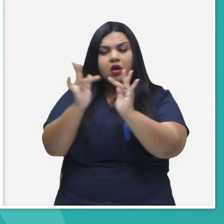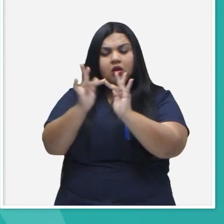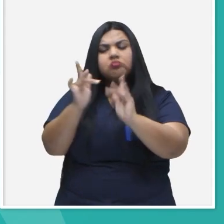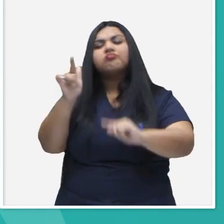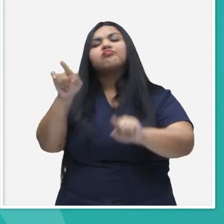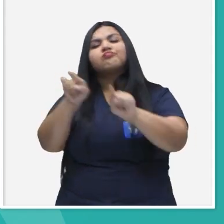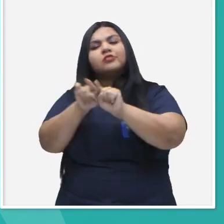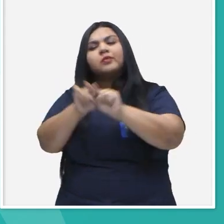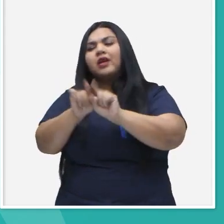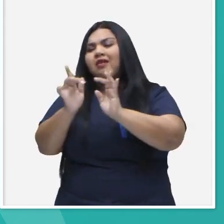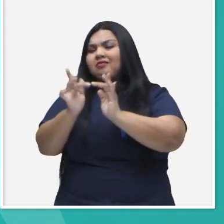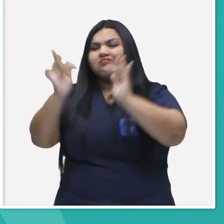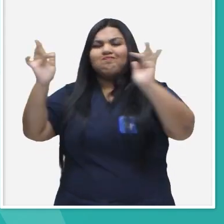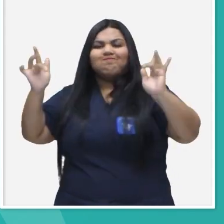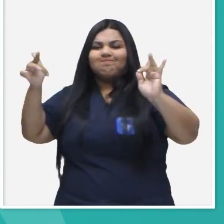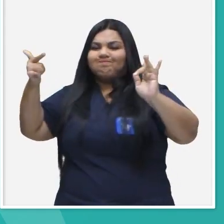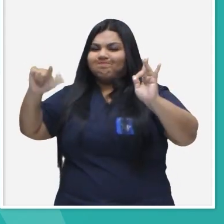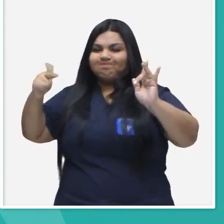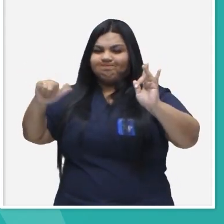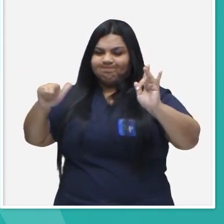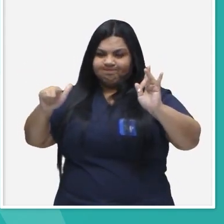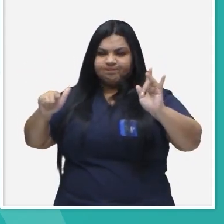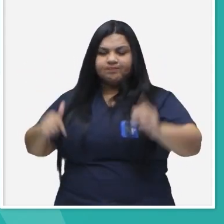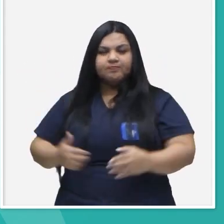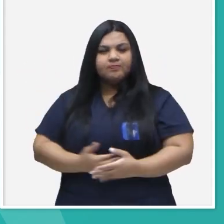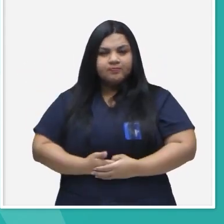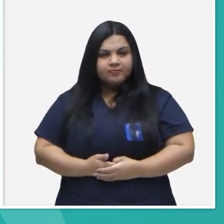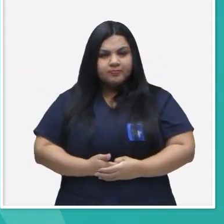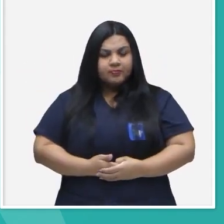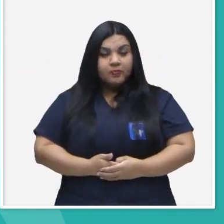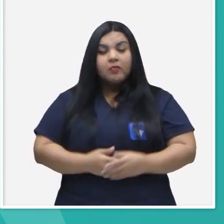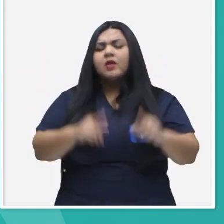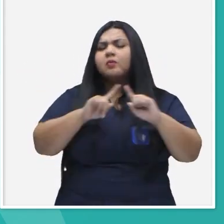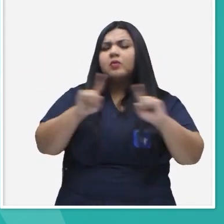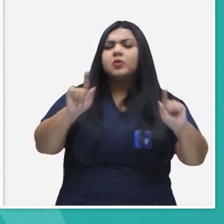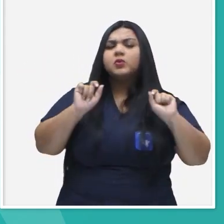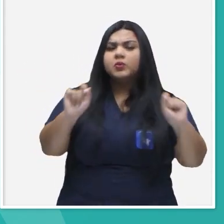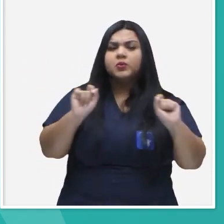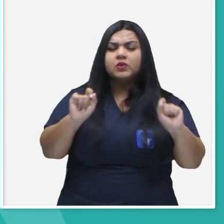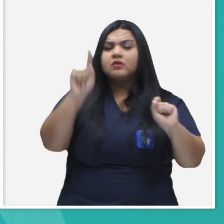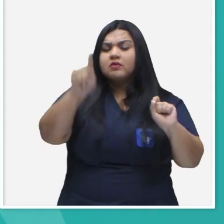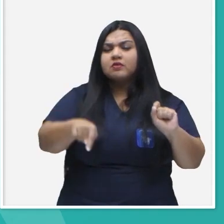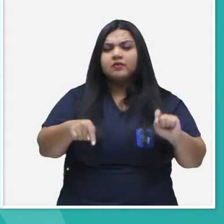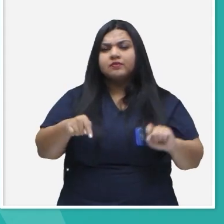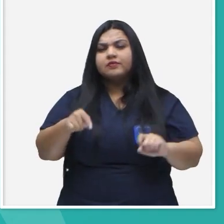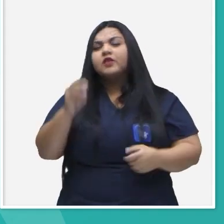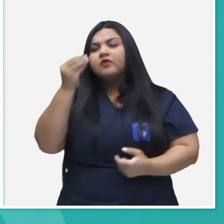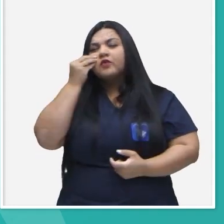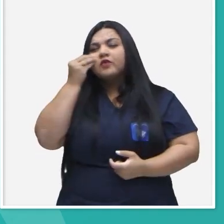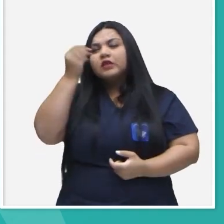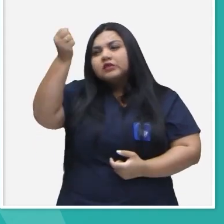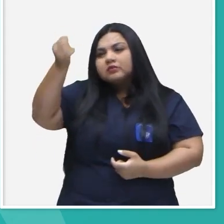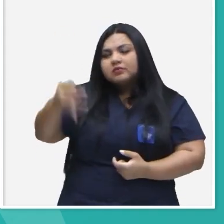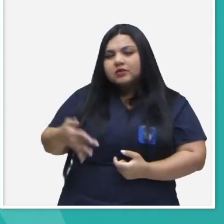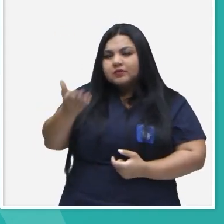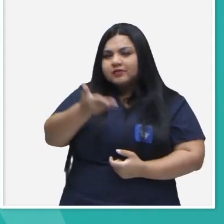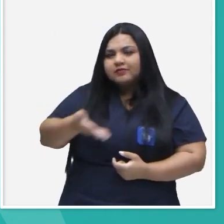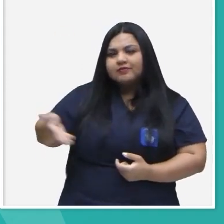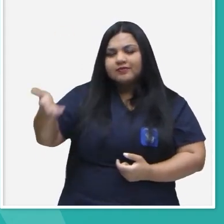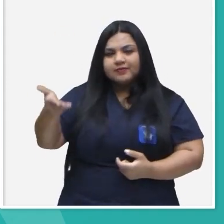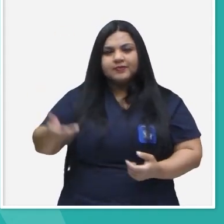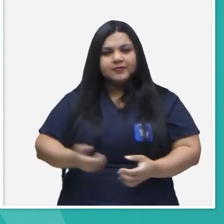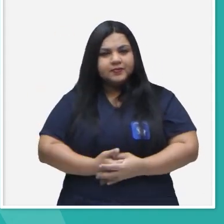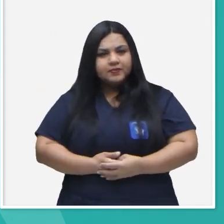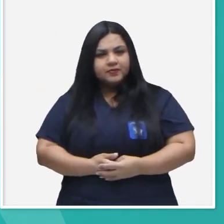sem interação com o adversário. Mas o que seria isso? Vou já explicar para vocês. Vamos ver